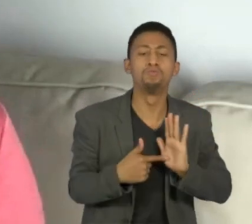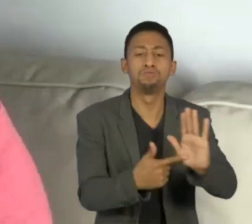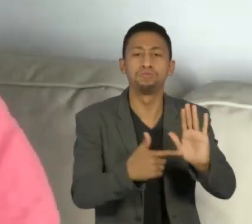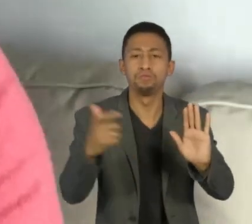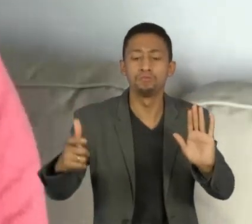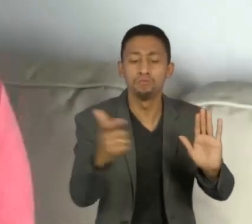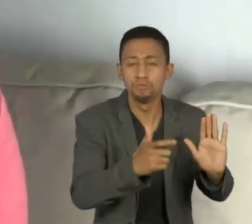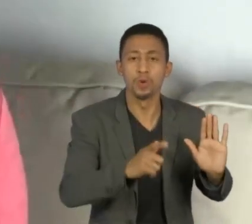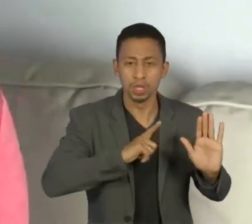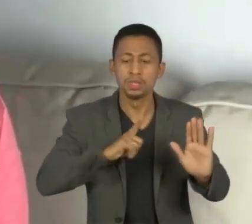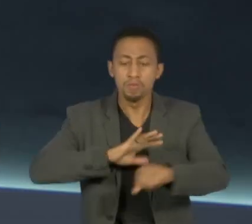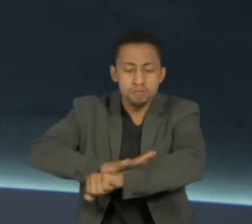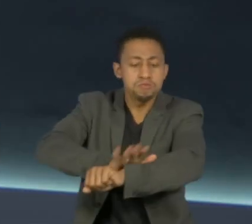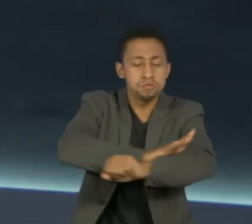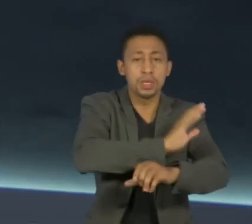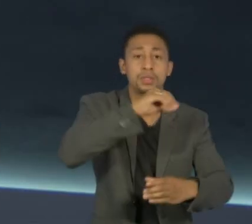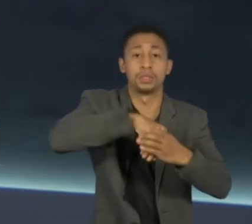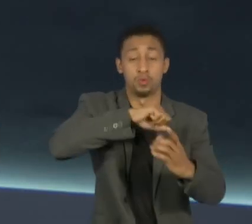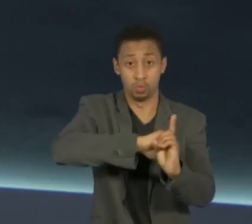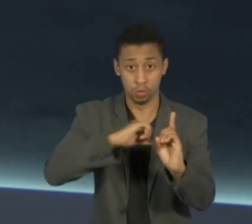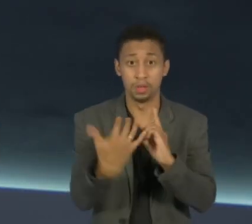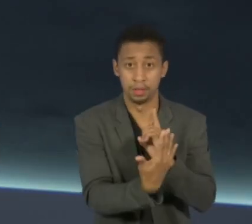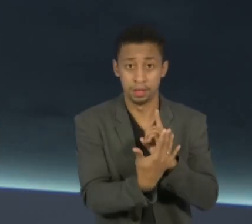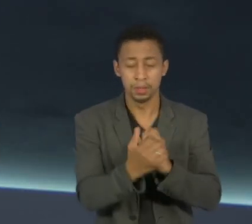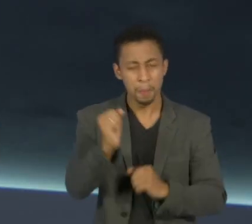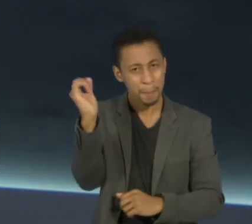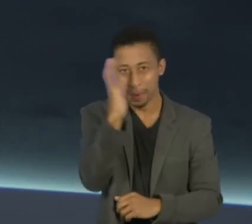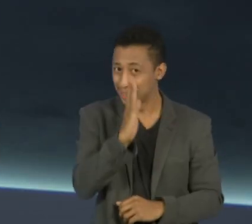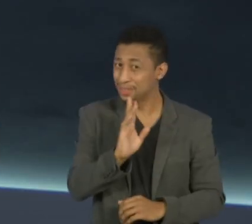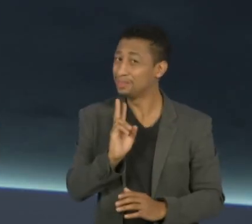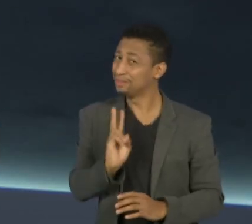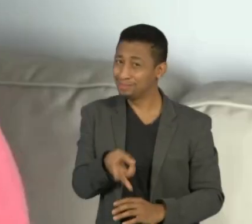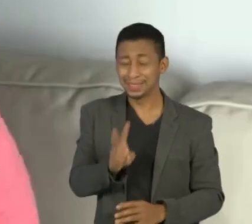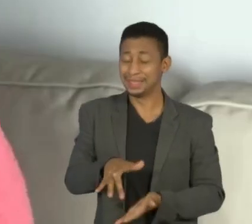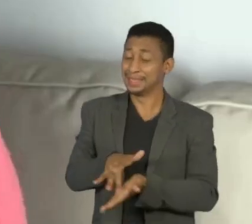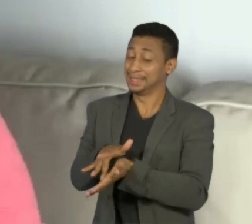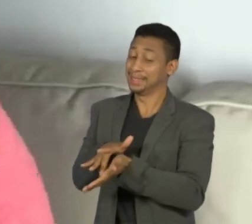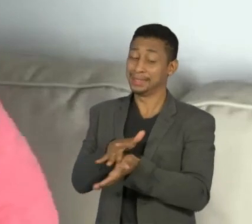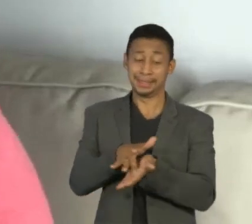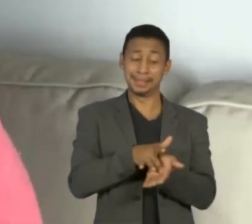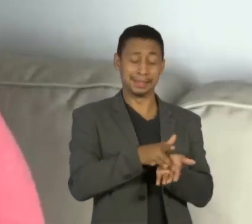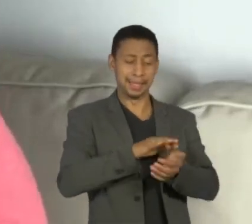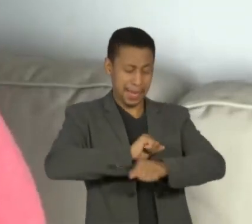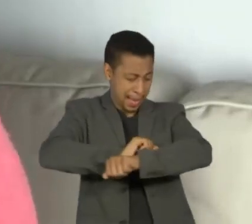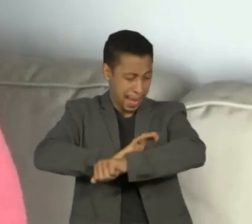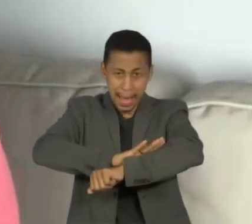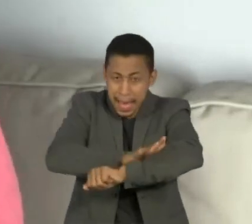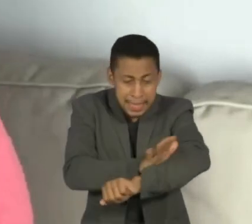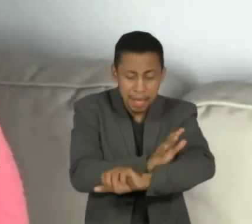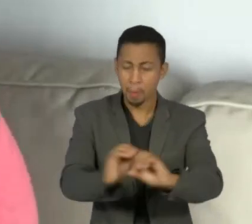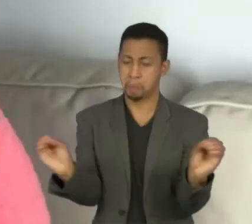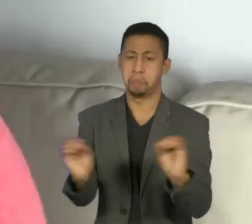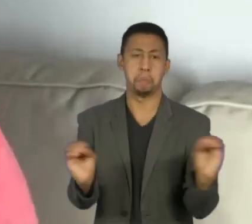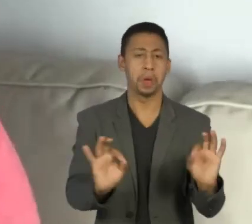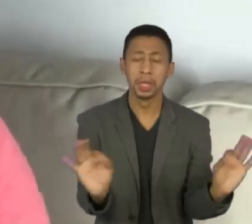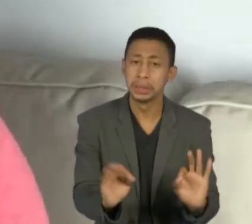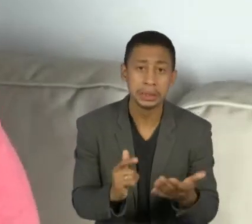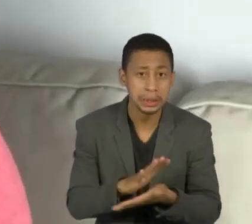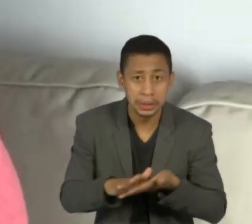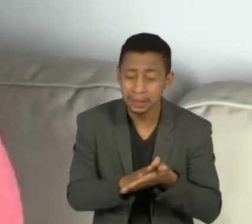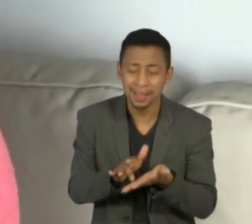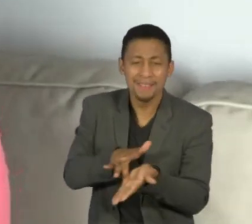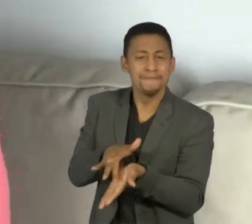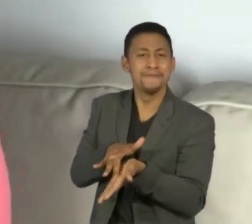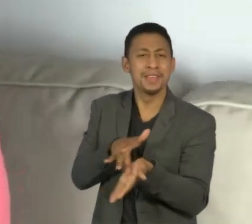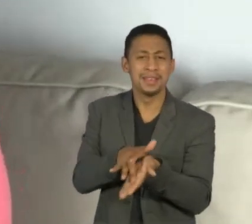que tinha a Ku Klux Klan, por exemplo. O Brasil sempre fingiu que não tinha racismo, sempre fingiu que não segregava, sempre fingiu que não